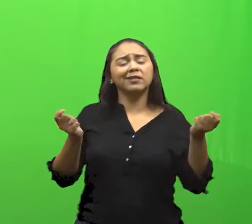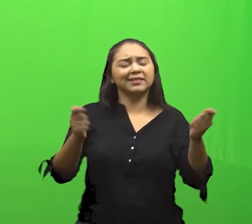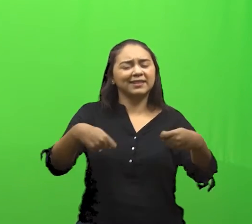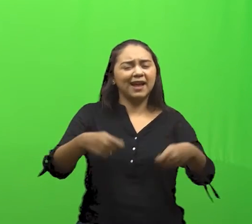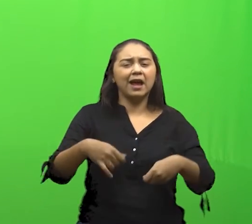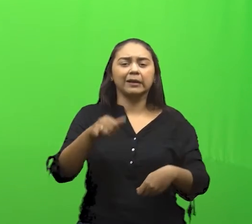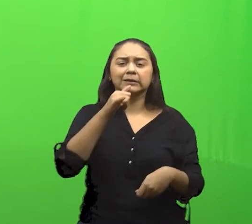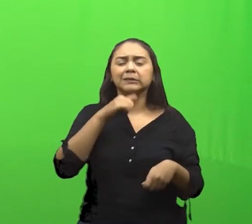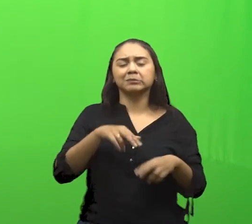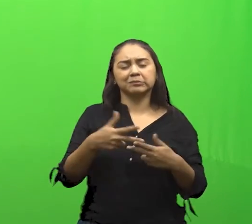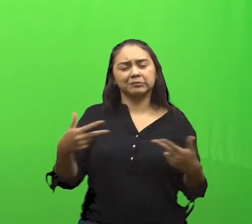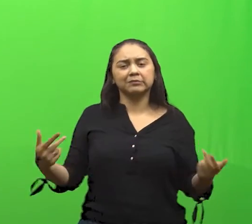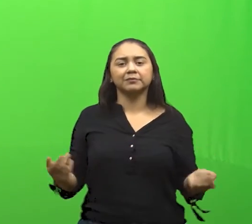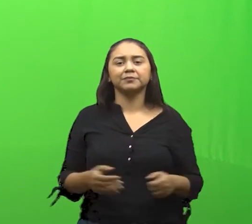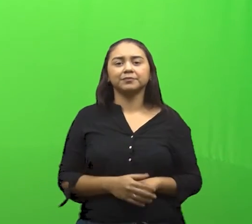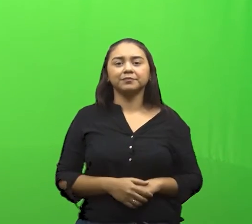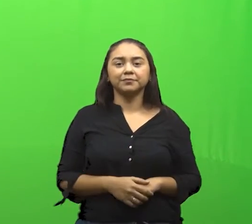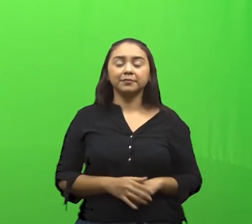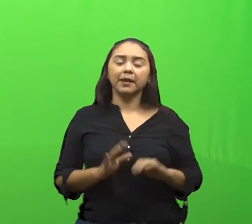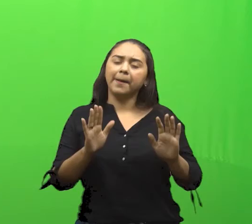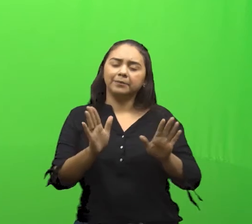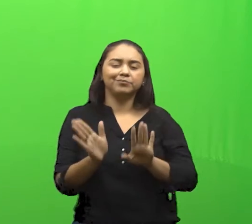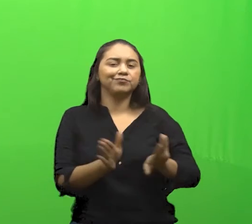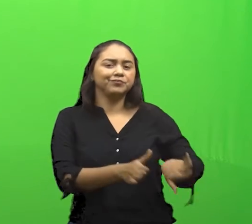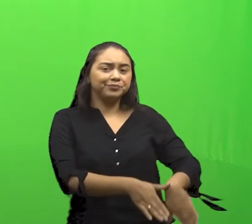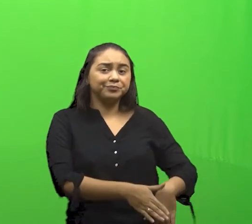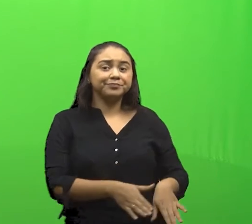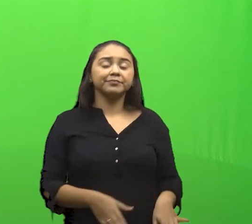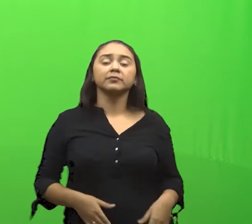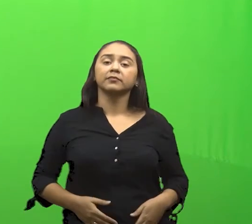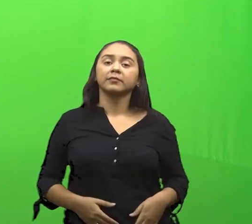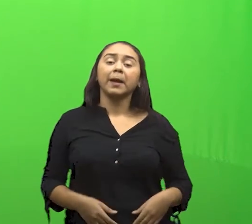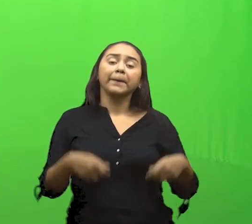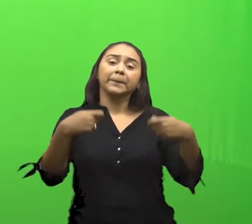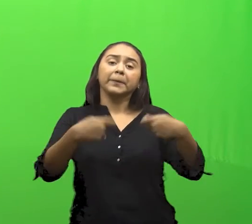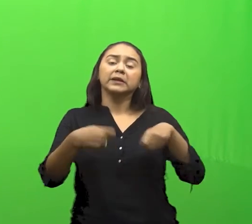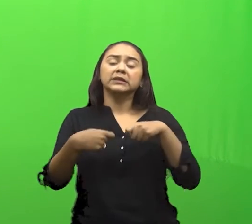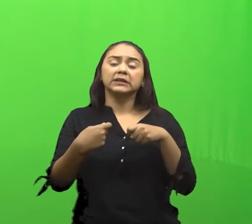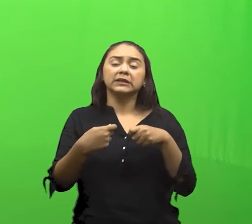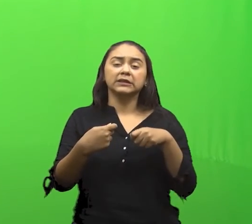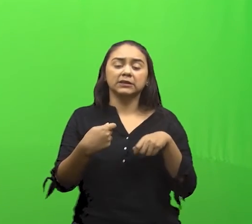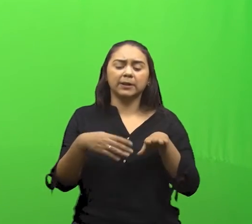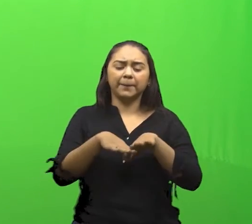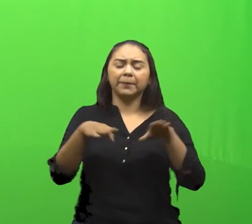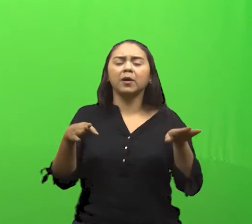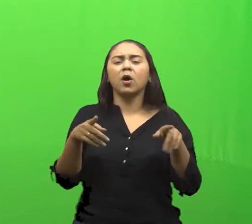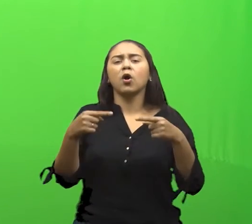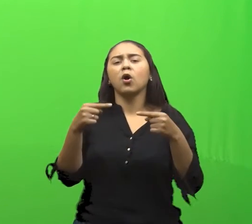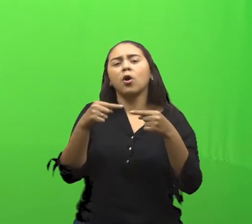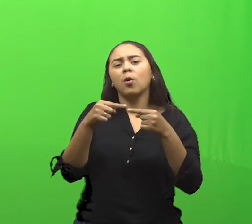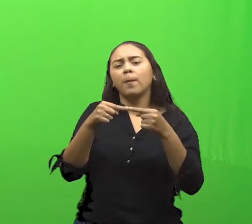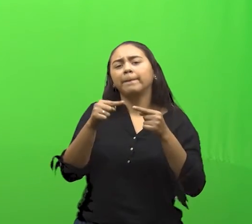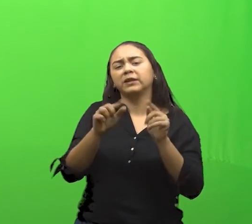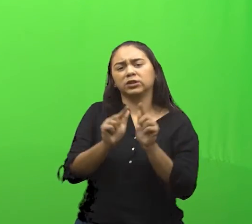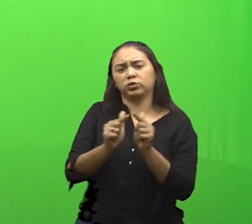as bancadas e tudo mais. Enfim, precisamos de um estúdio de telejornal. Pense comigo em